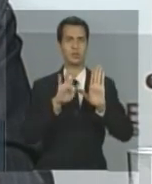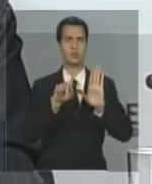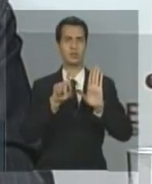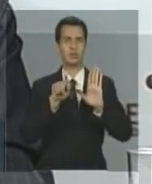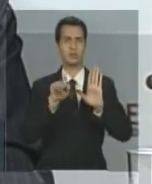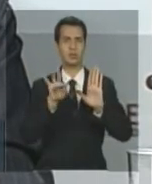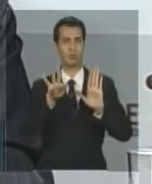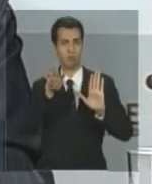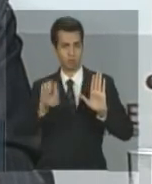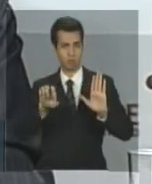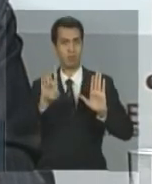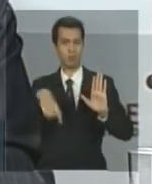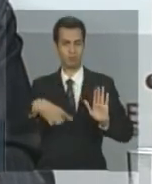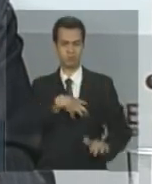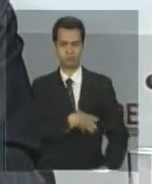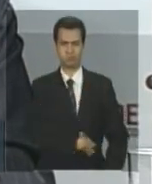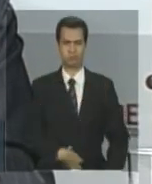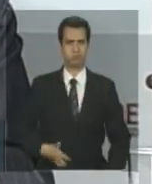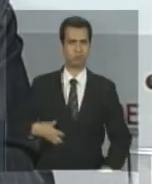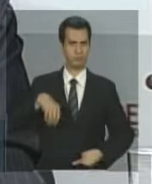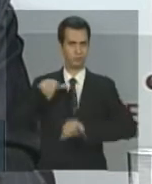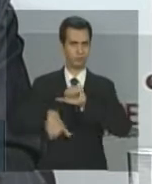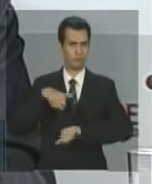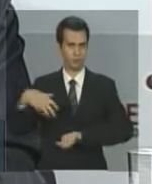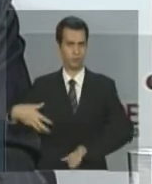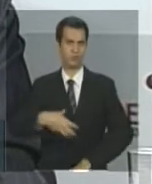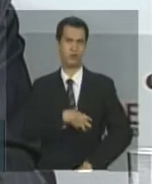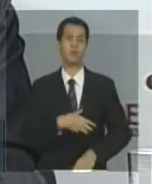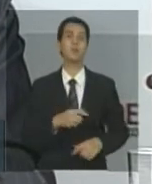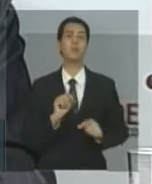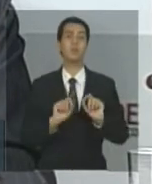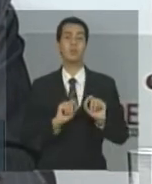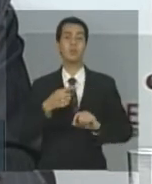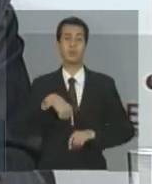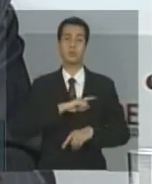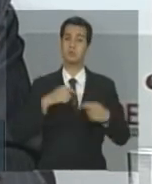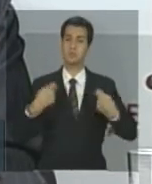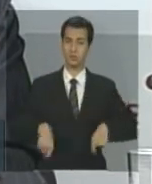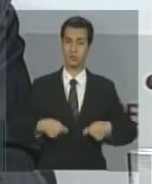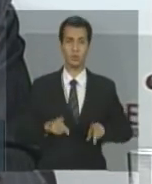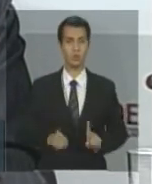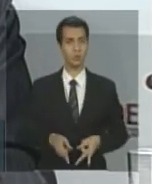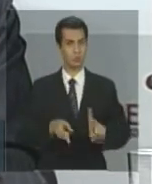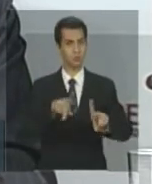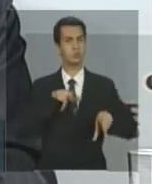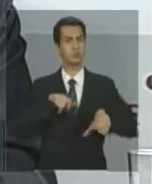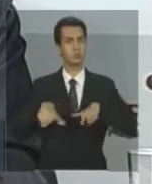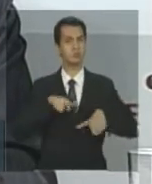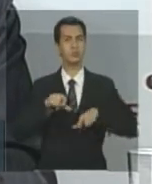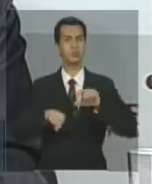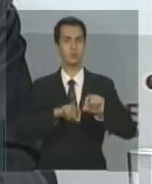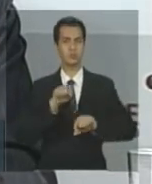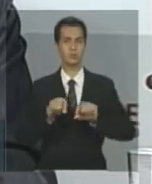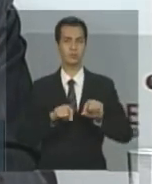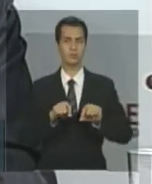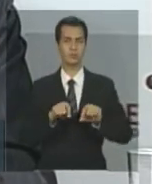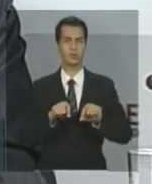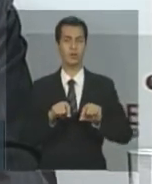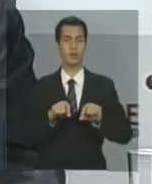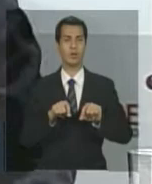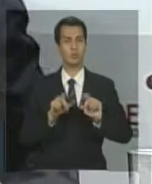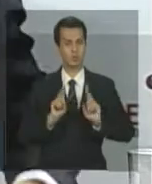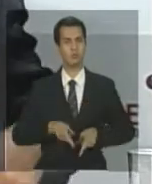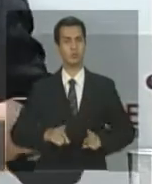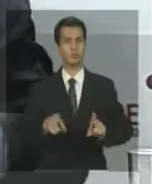é importante nós continuarmos, né, ampliando o acesso a esse procedimento. O Brasil é o único nisso,